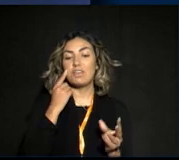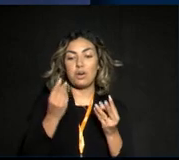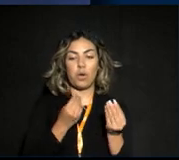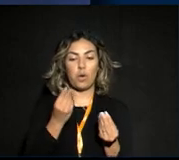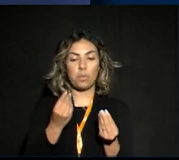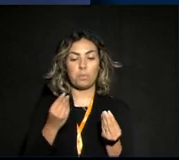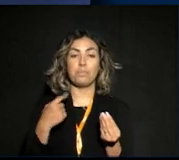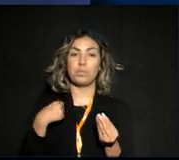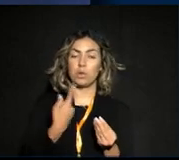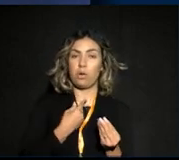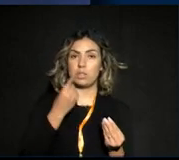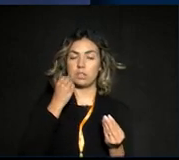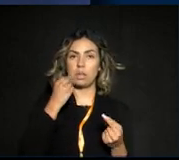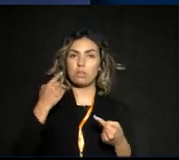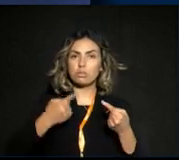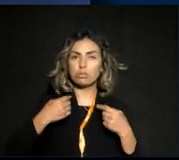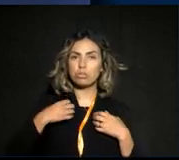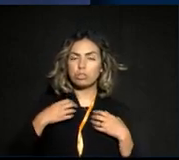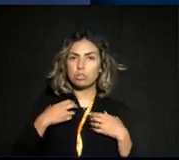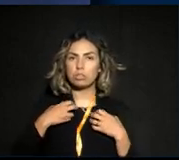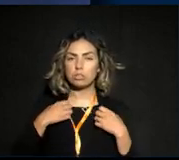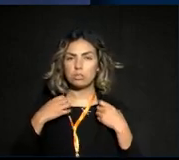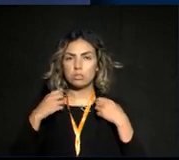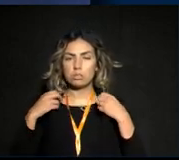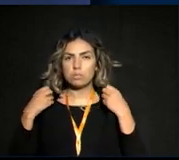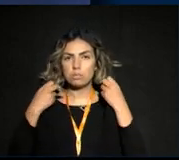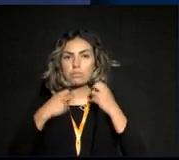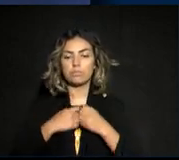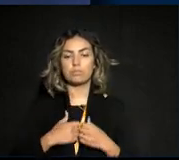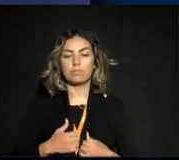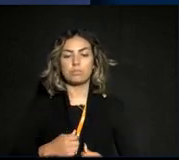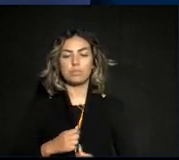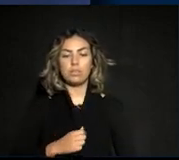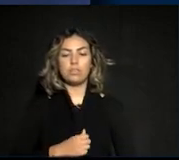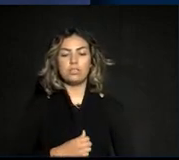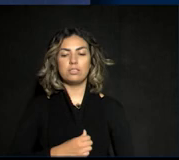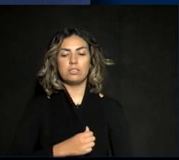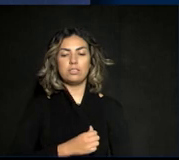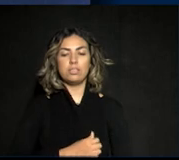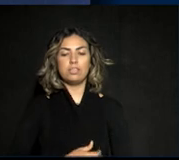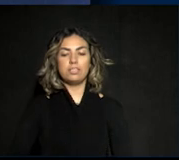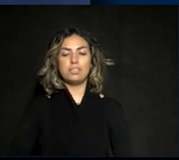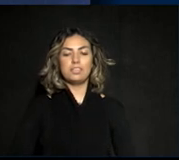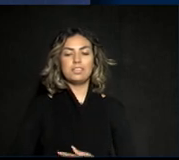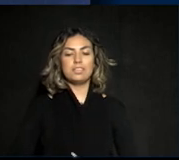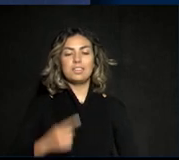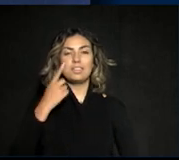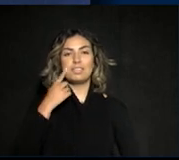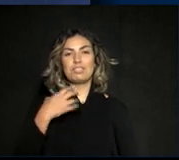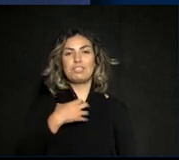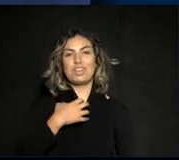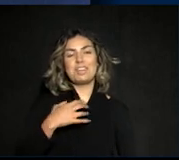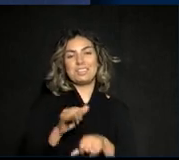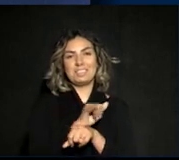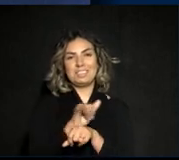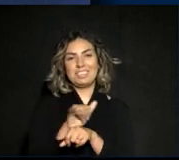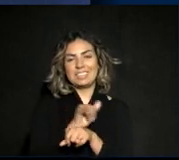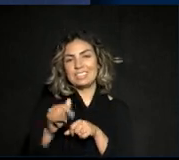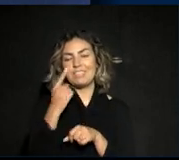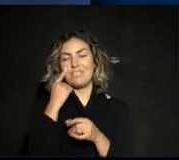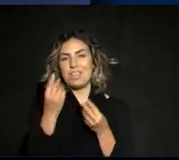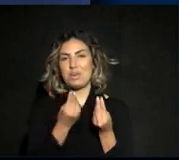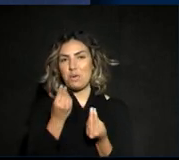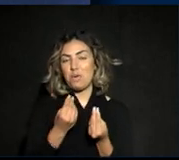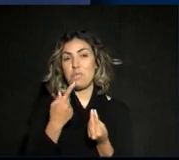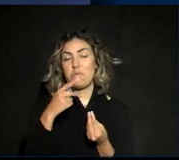a gente discutir, de uma maneira muito natural, muito transparente, uma meta que ajustada por esse efeito